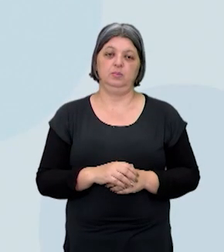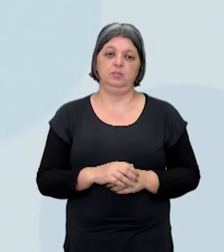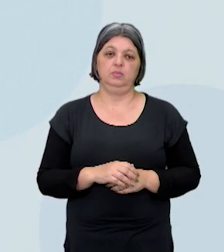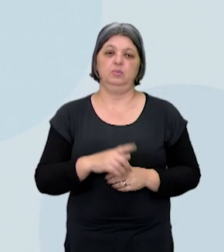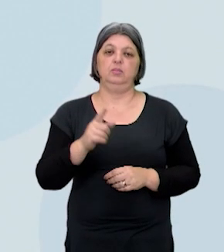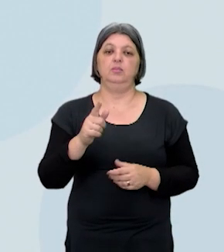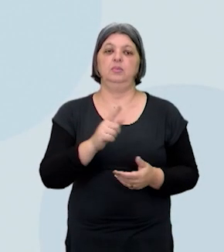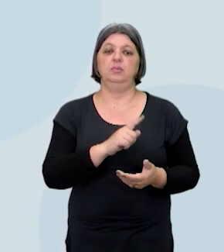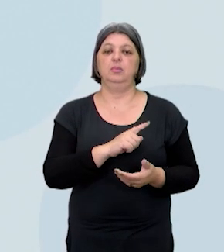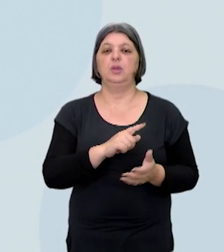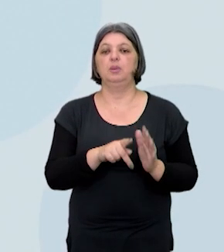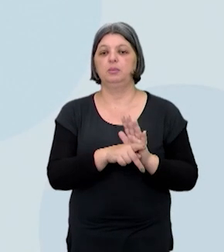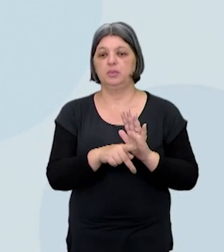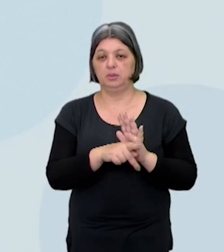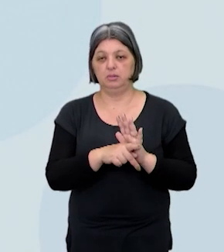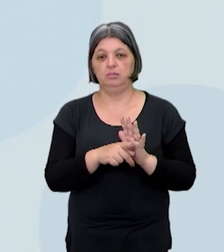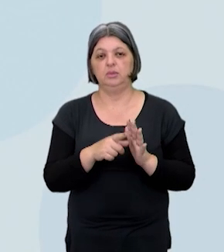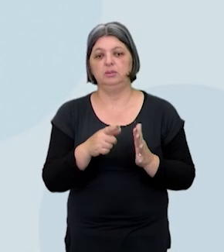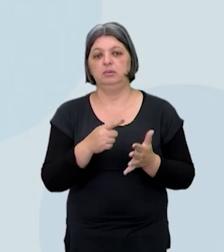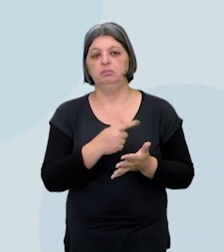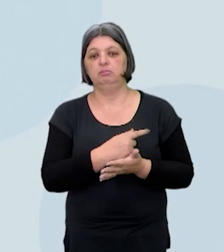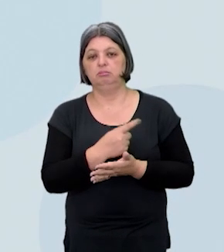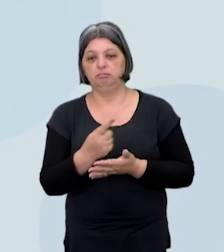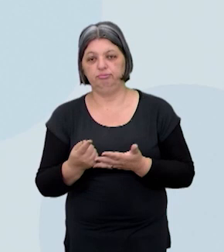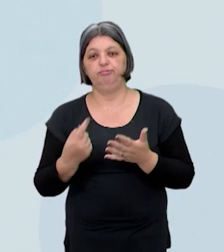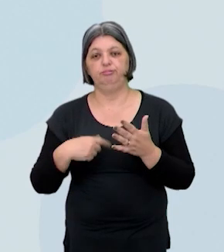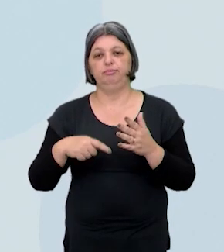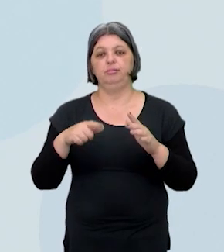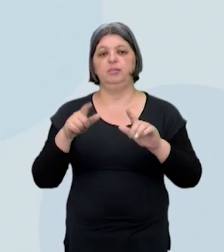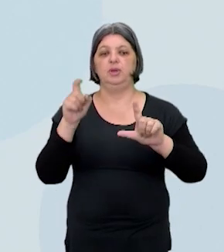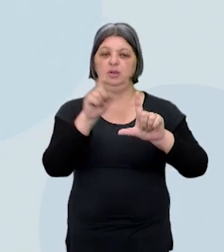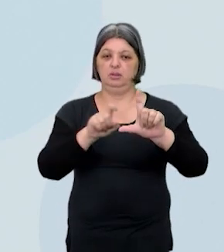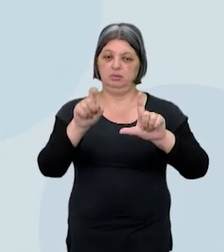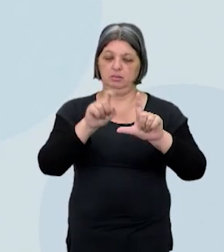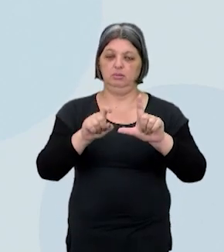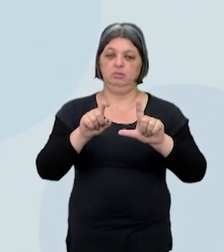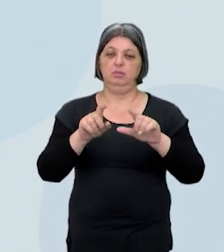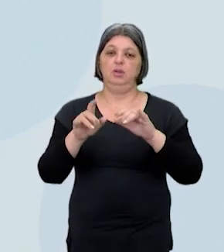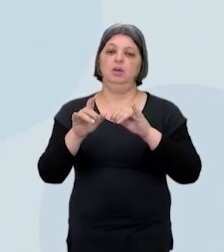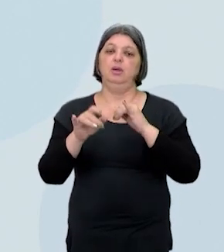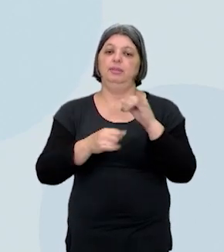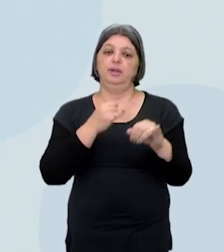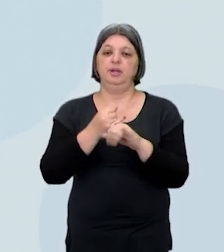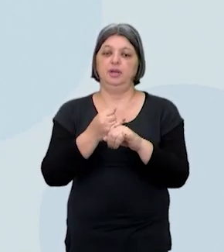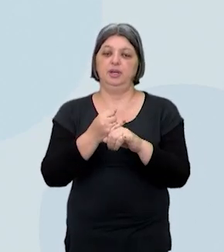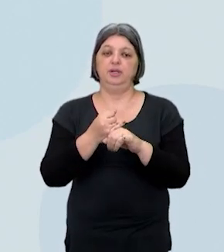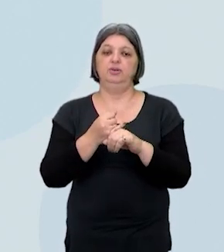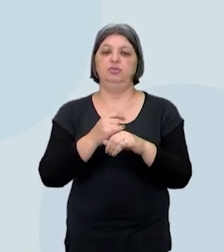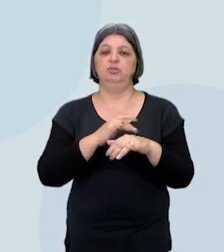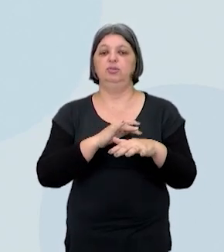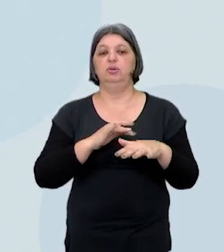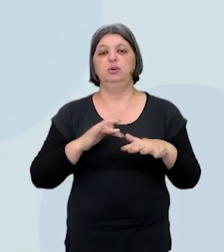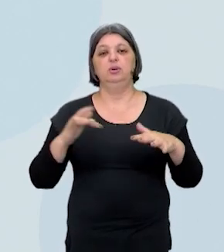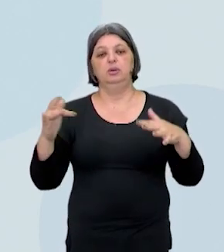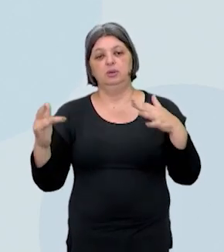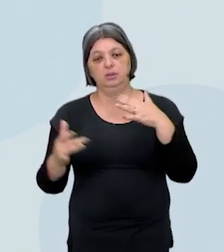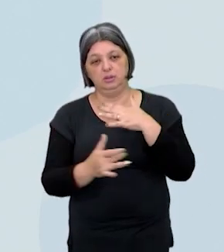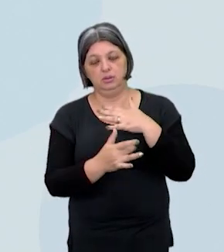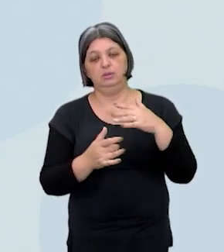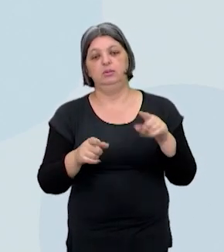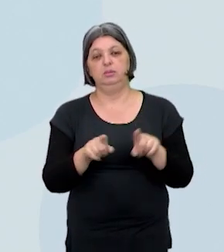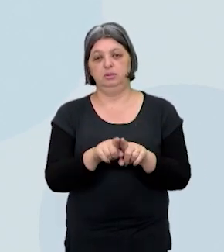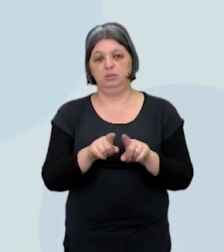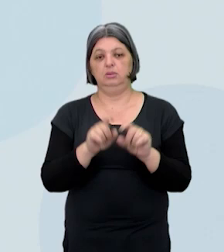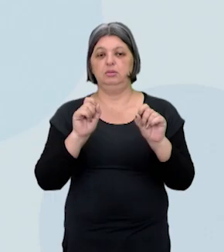O gênero circula em suportes digitais, páginas da internet, redes sociais, plataformas de vídeo e,